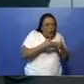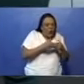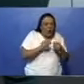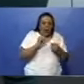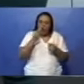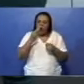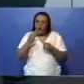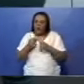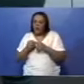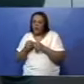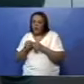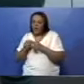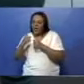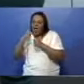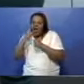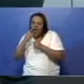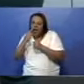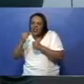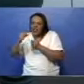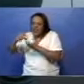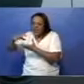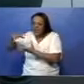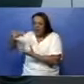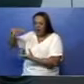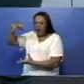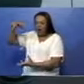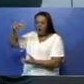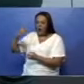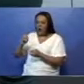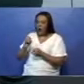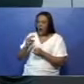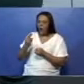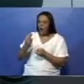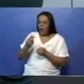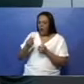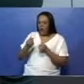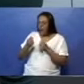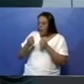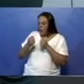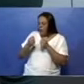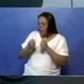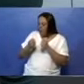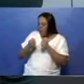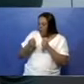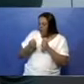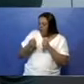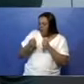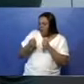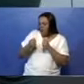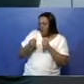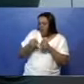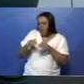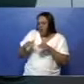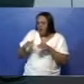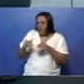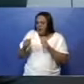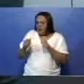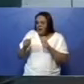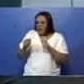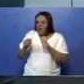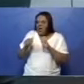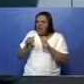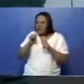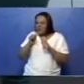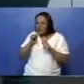gatão já pode ser assim uma situação mais de cruzeiro às